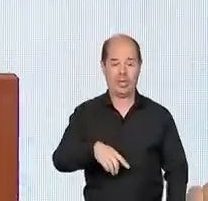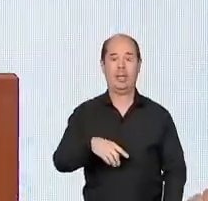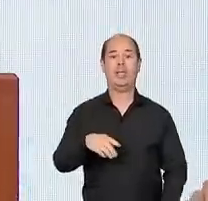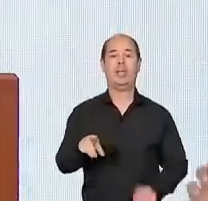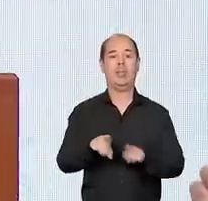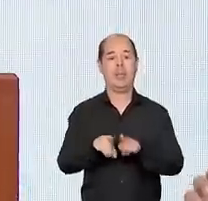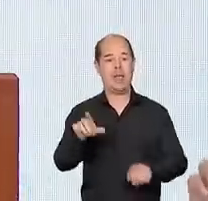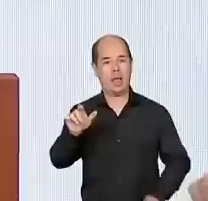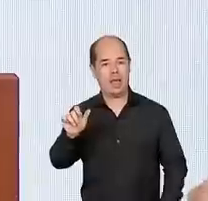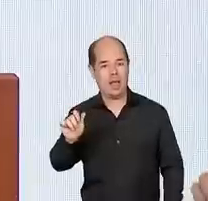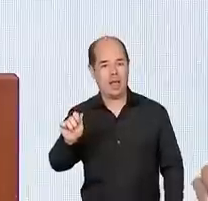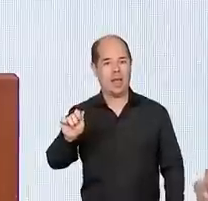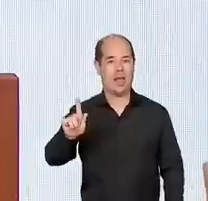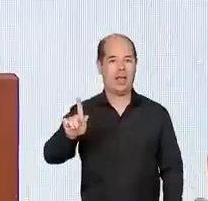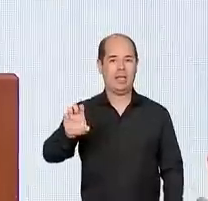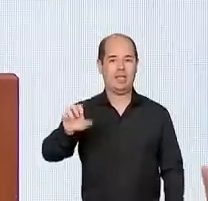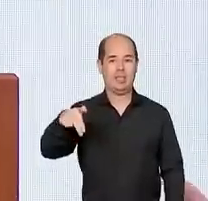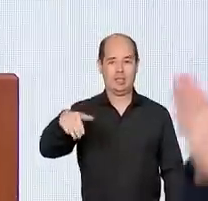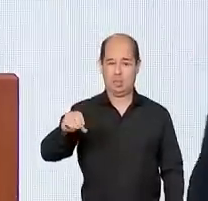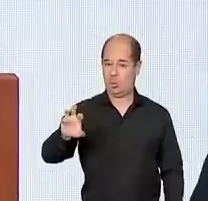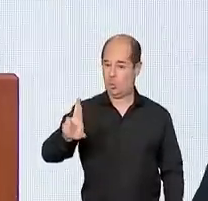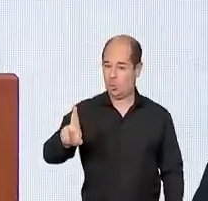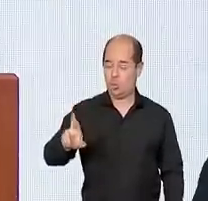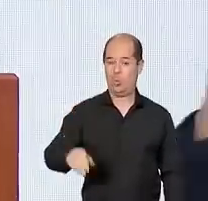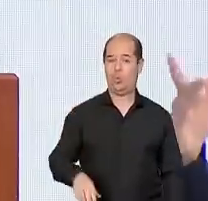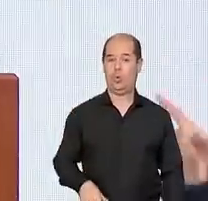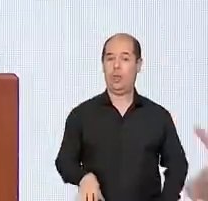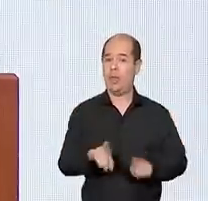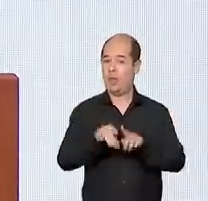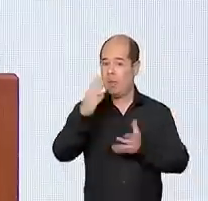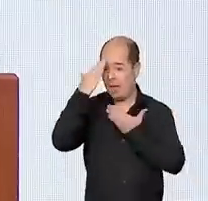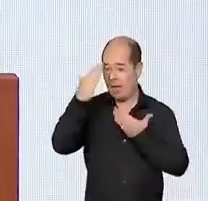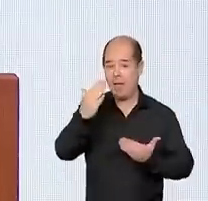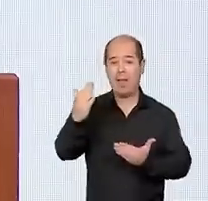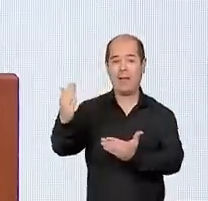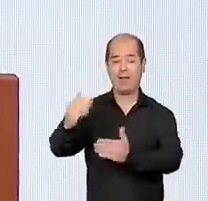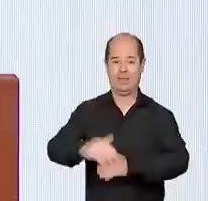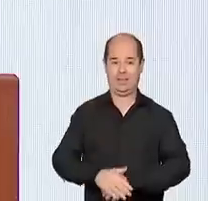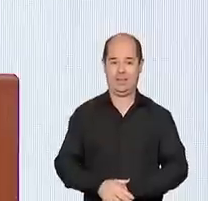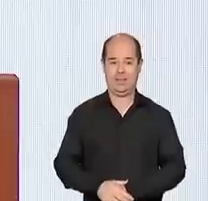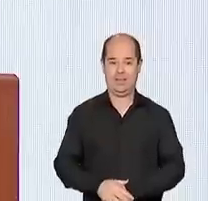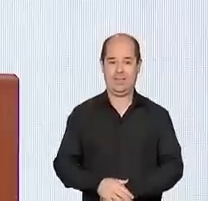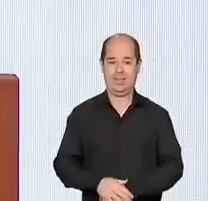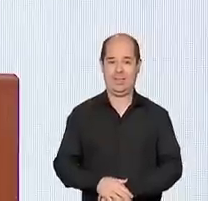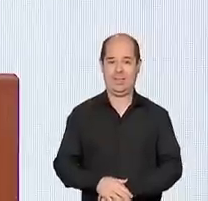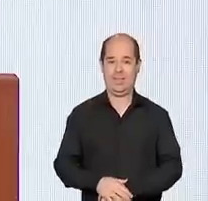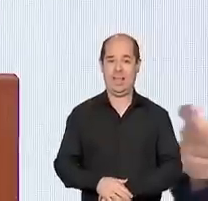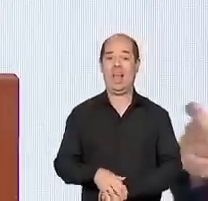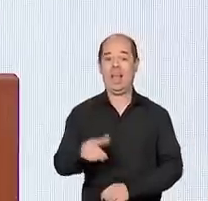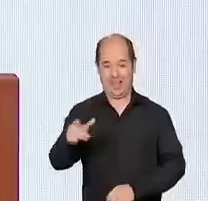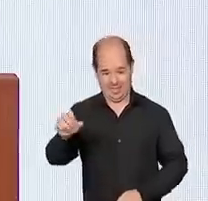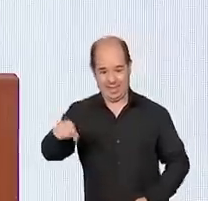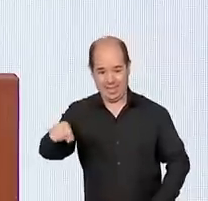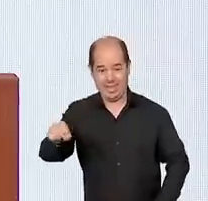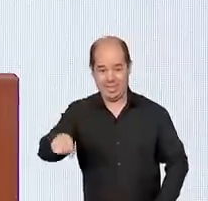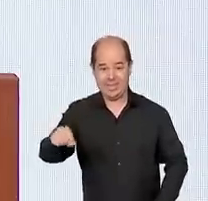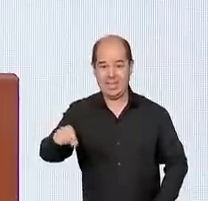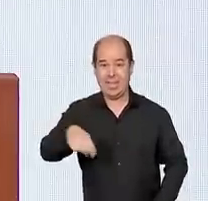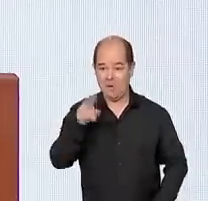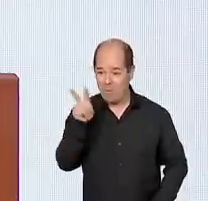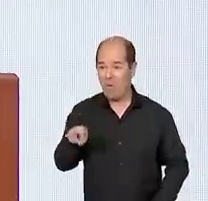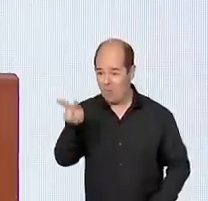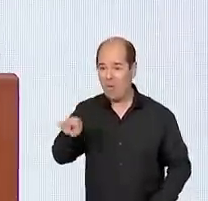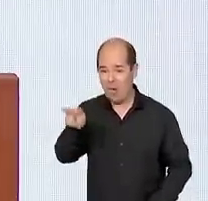Agenor. Quero agradecer também... Isso, o ex-ministro Chiora, que eu vou olhando